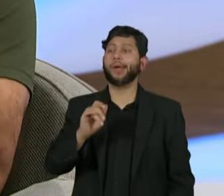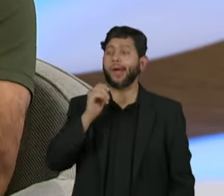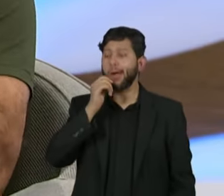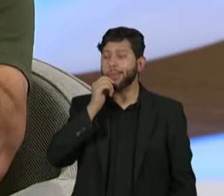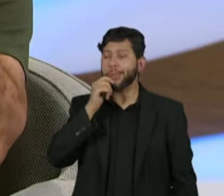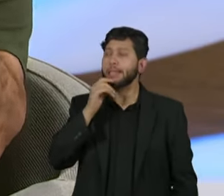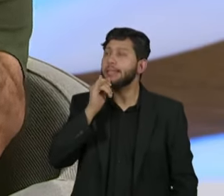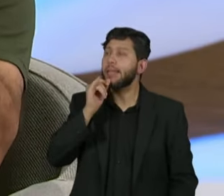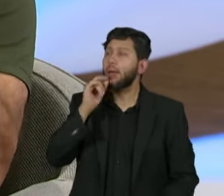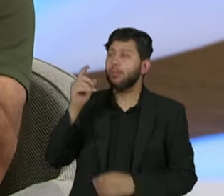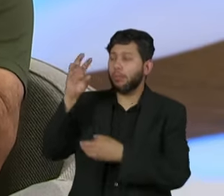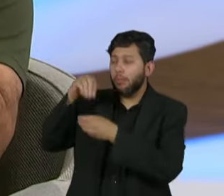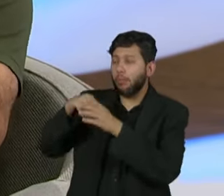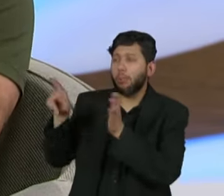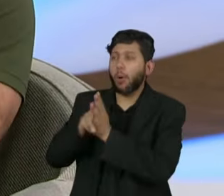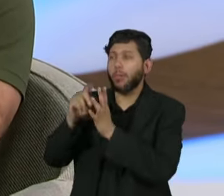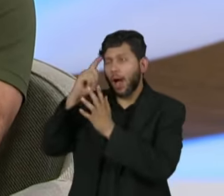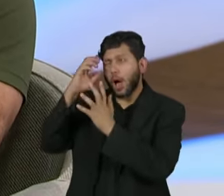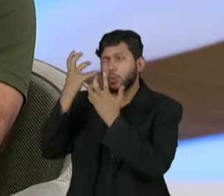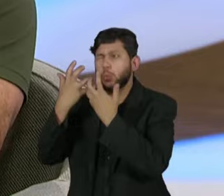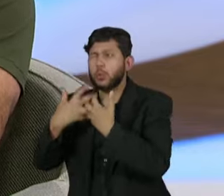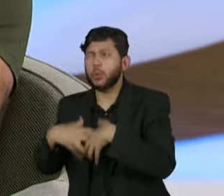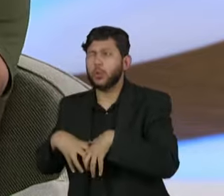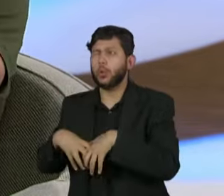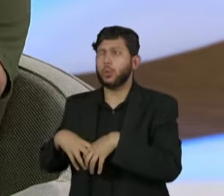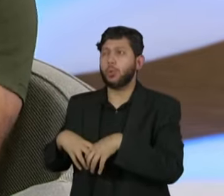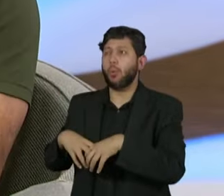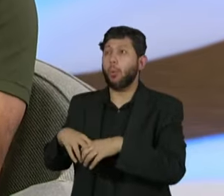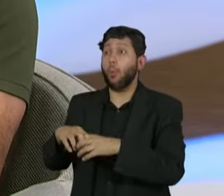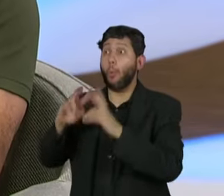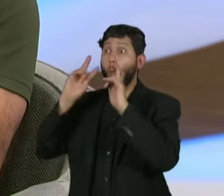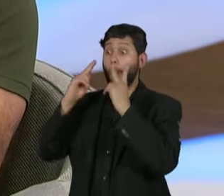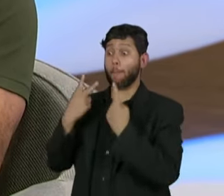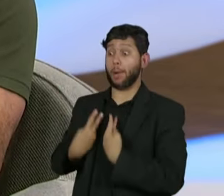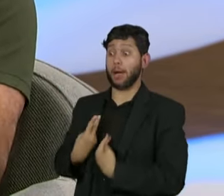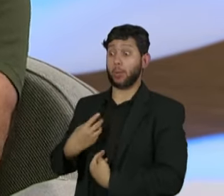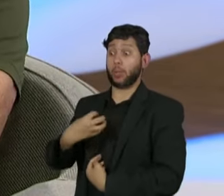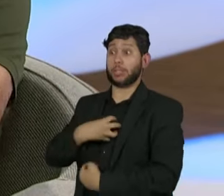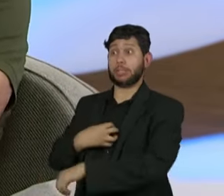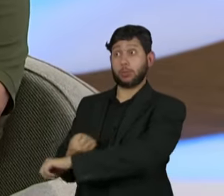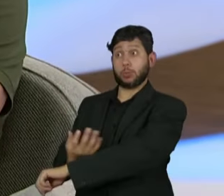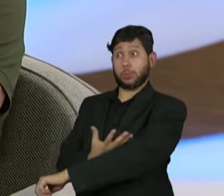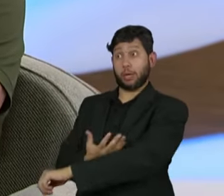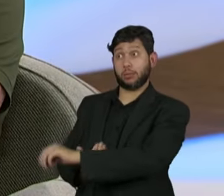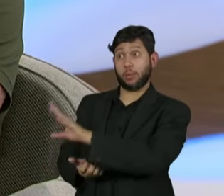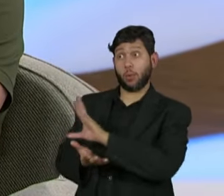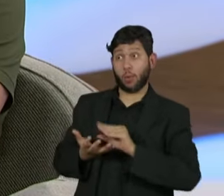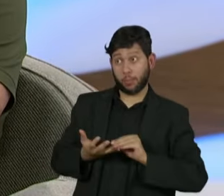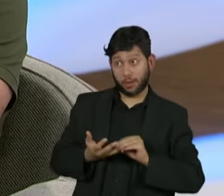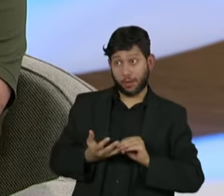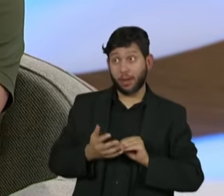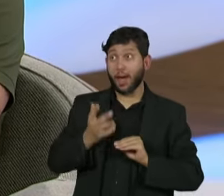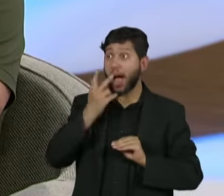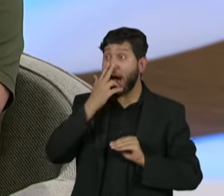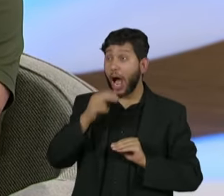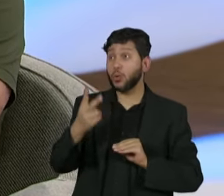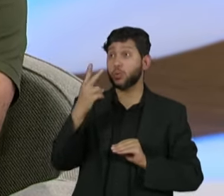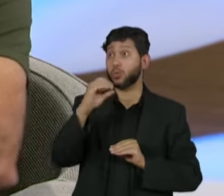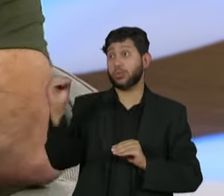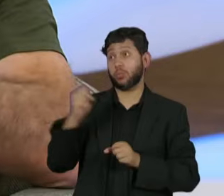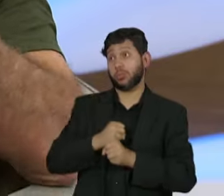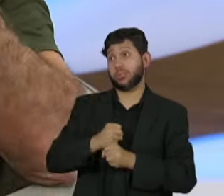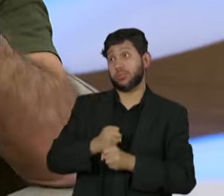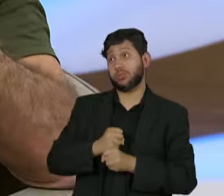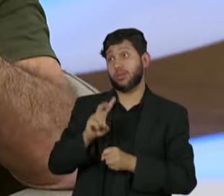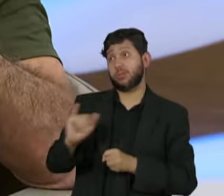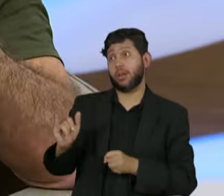de raciocínio e sentimentos de um ser humano e de ciência de um ser humano está daqui a pelo menos 200 anos